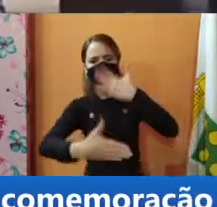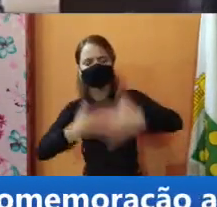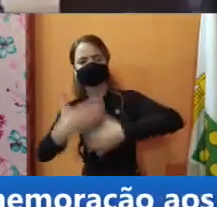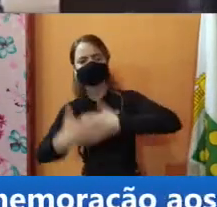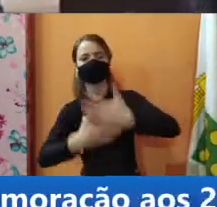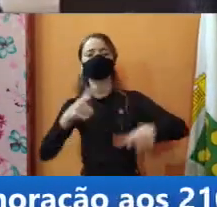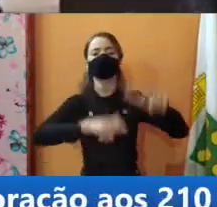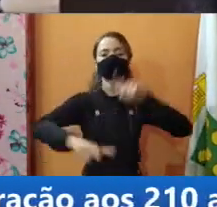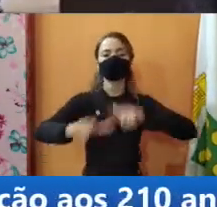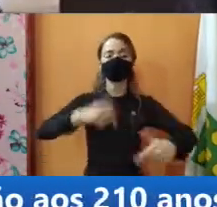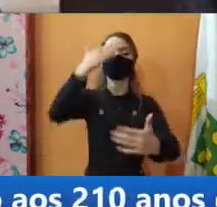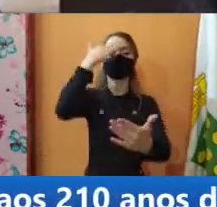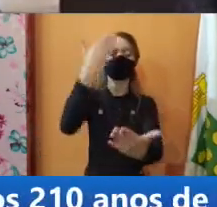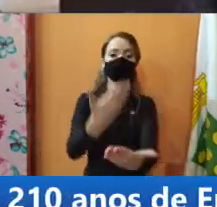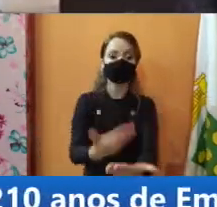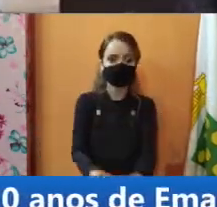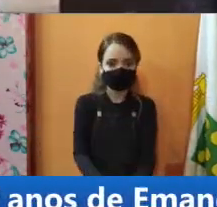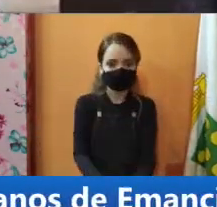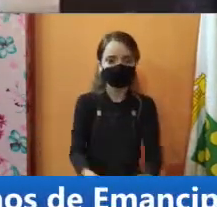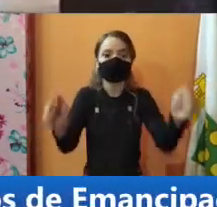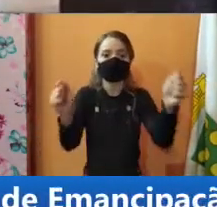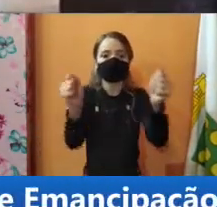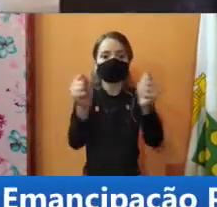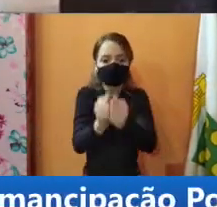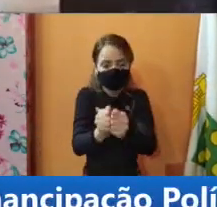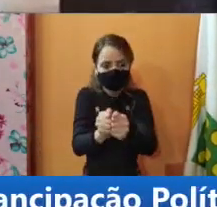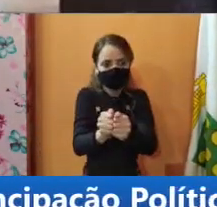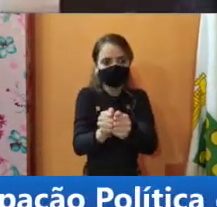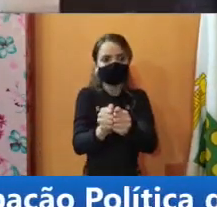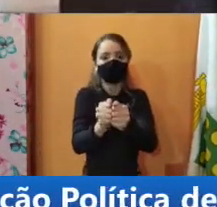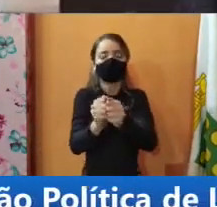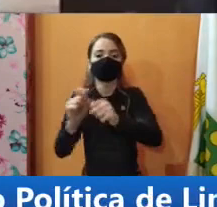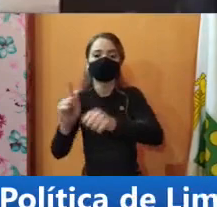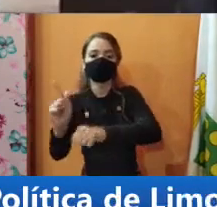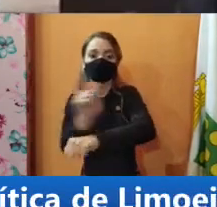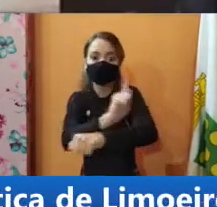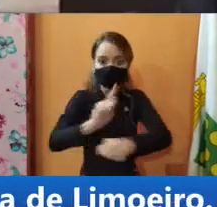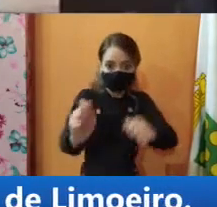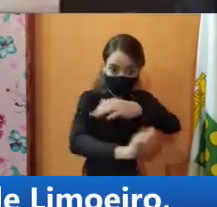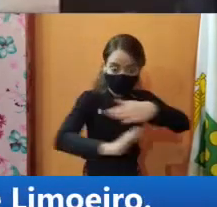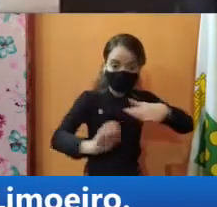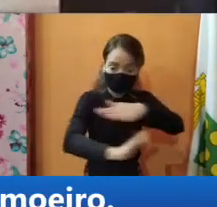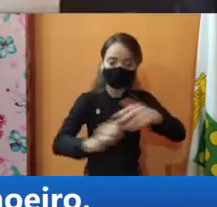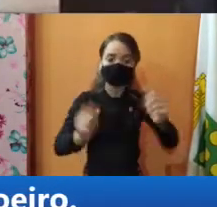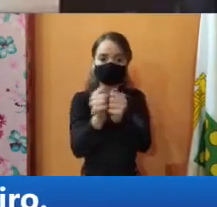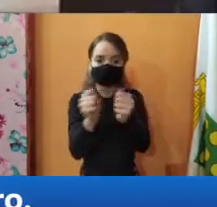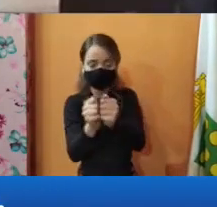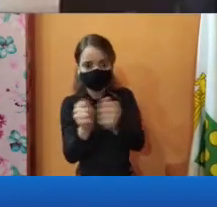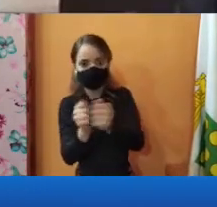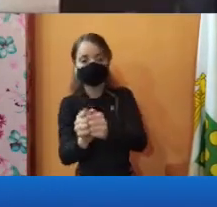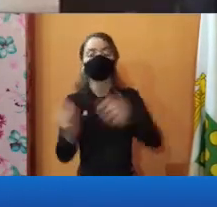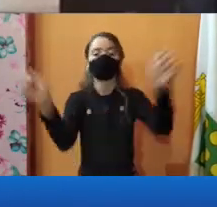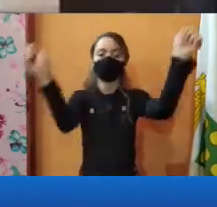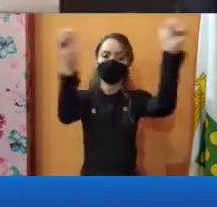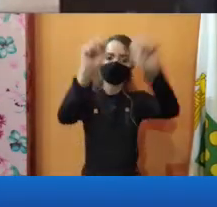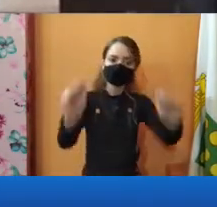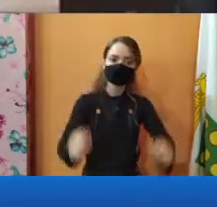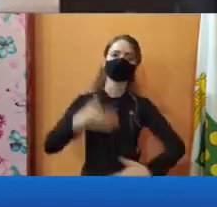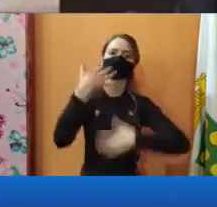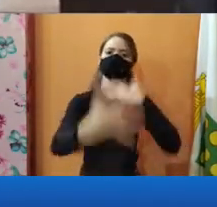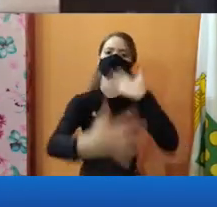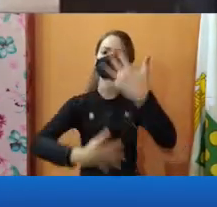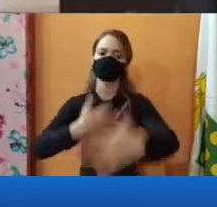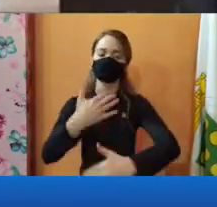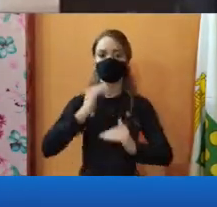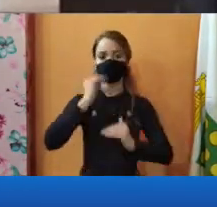aí eu acredito nessa junção da gestão com nós artistas e vamos em frente.